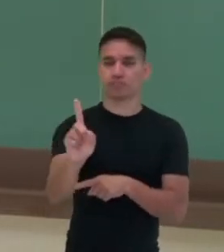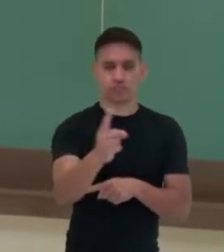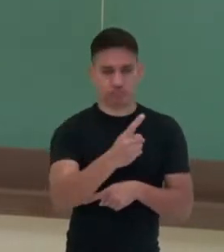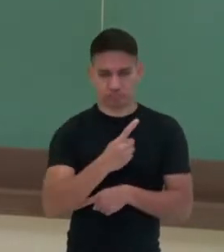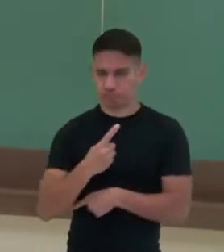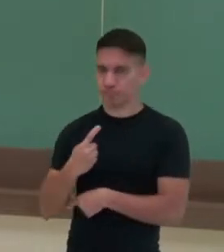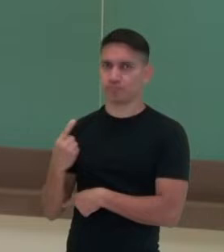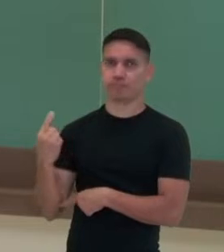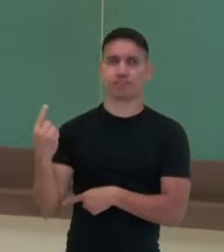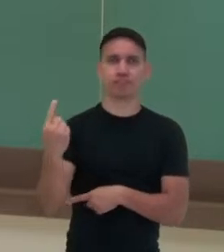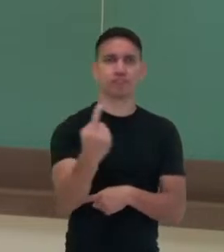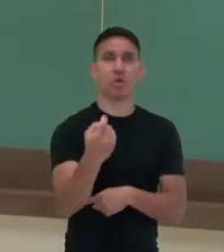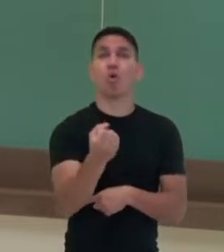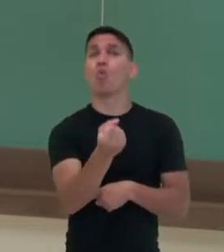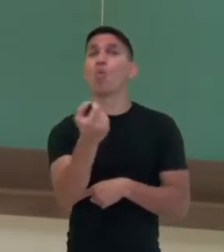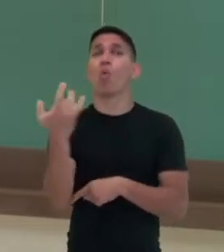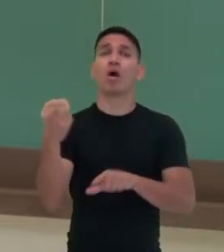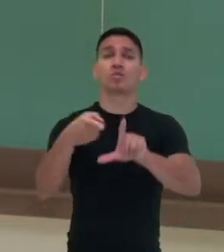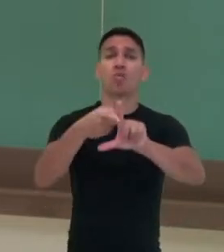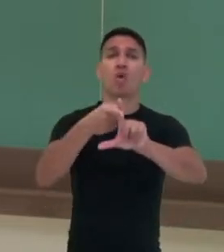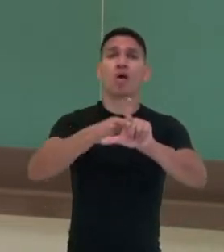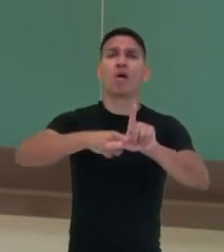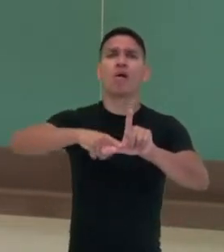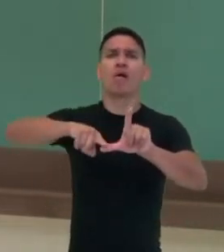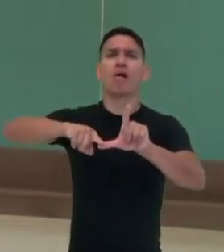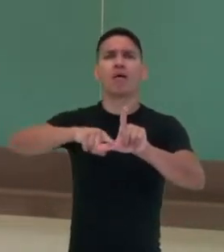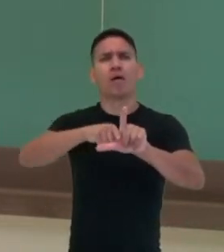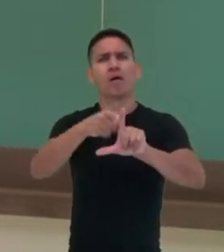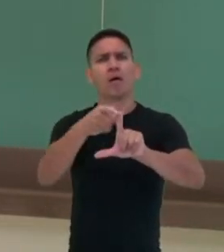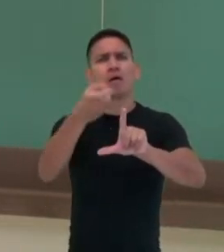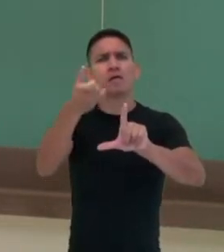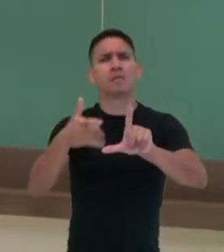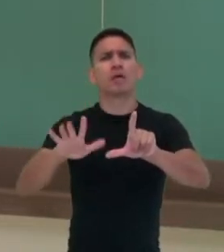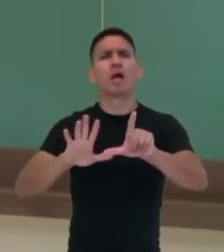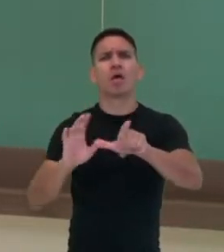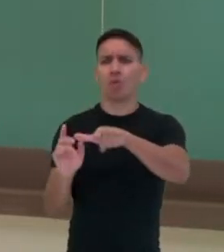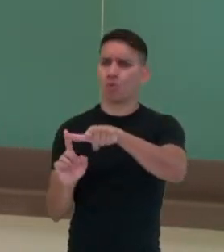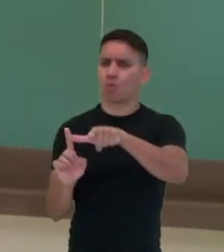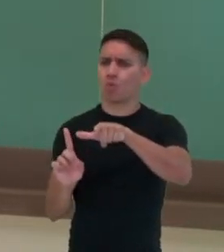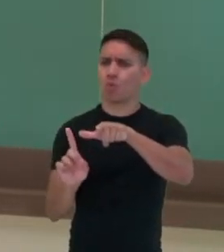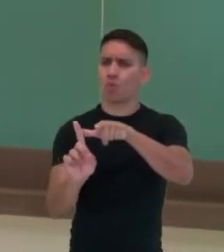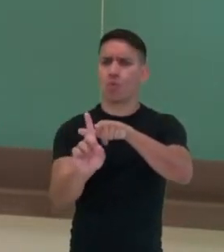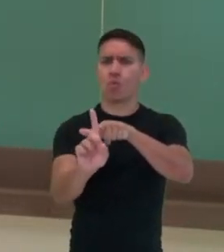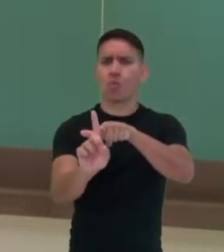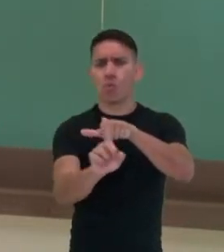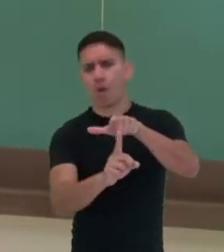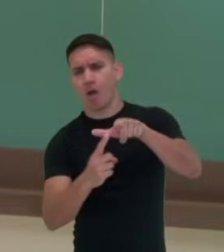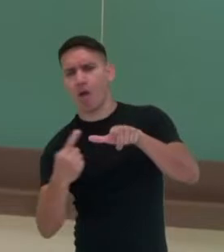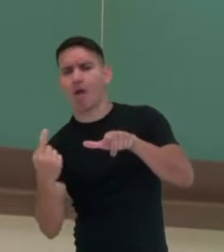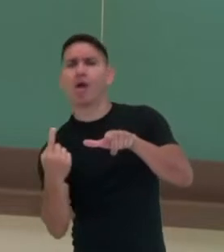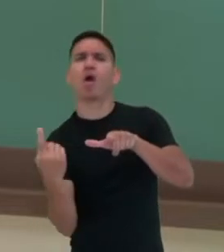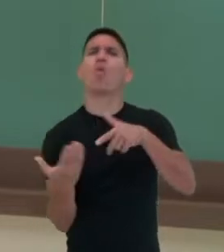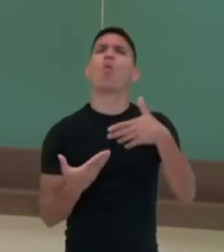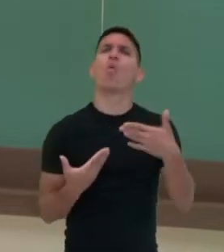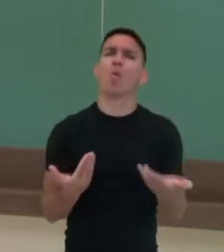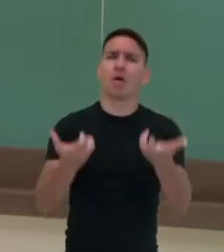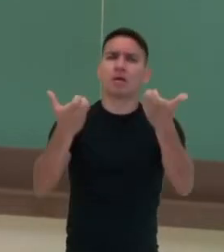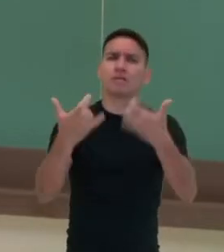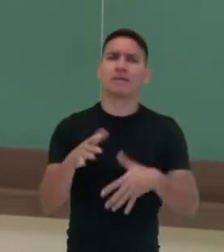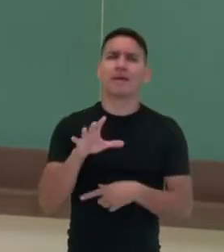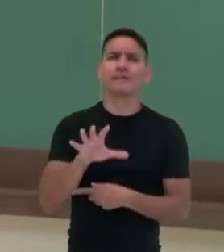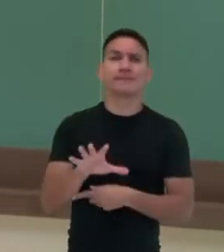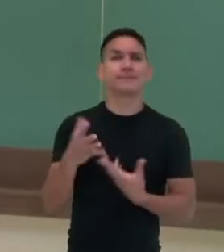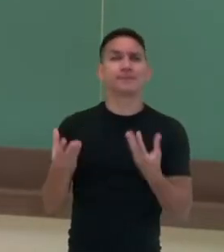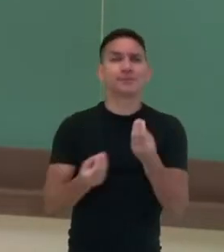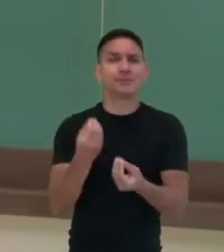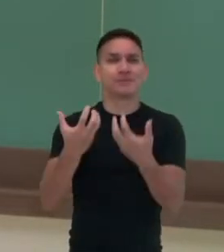quantos ângulos, qual que é, né, o valor, como que a gente pode dizer quanto que mede esse ângulo, né? Qual que é a medida que a gente pode dar para ele,